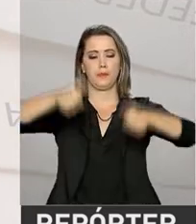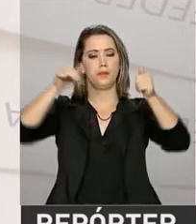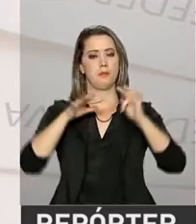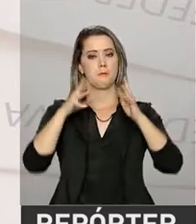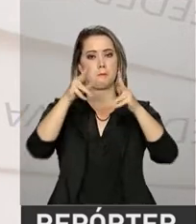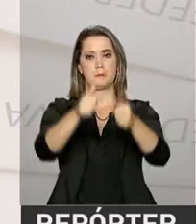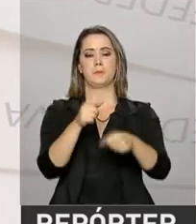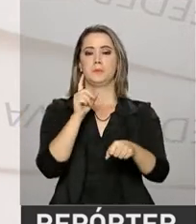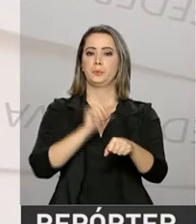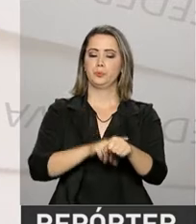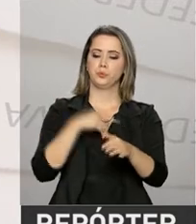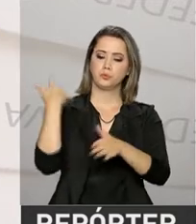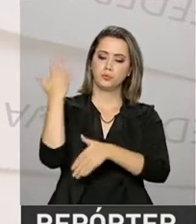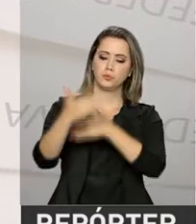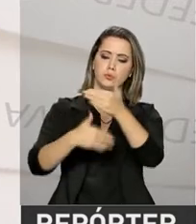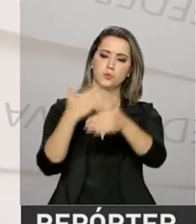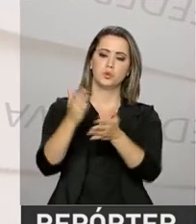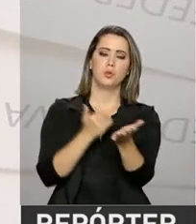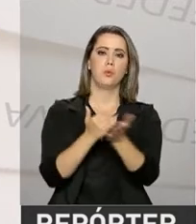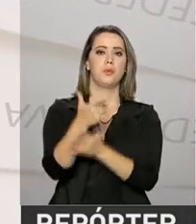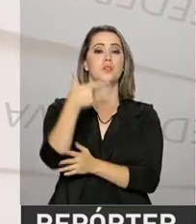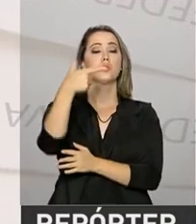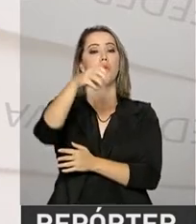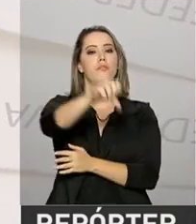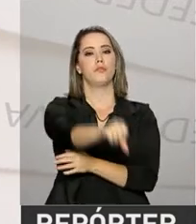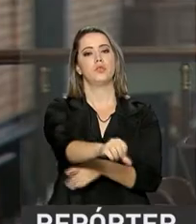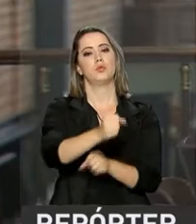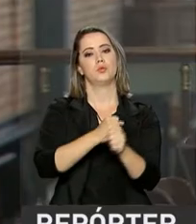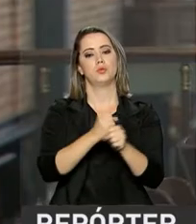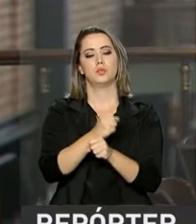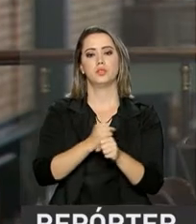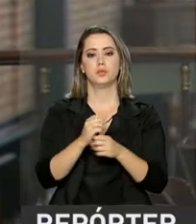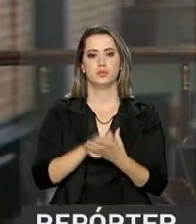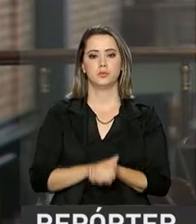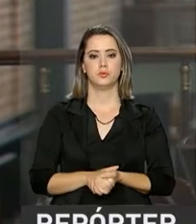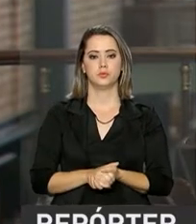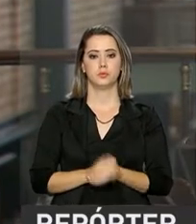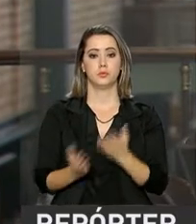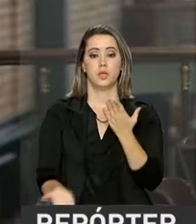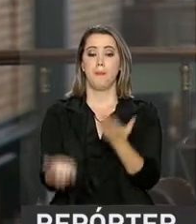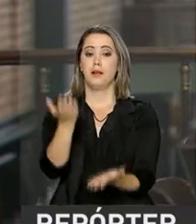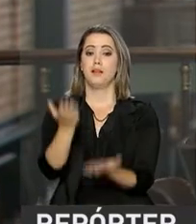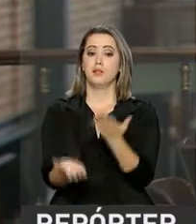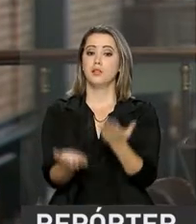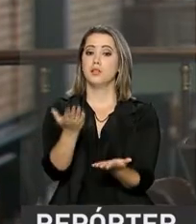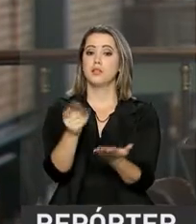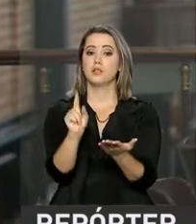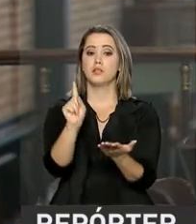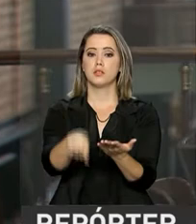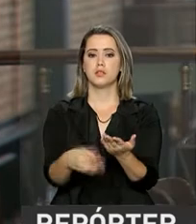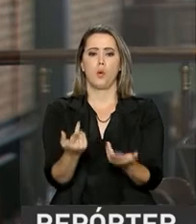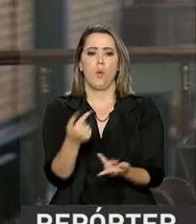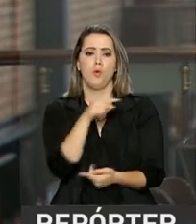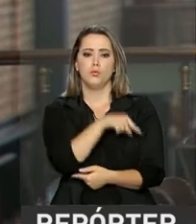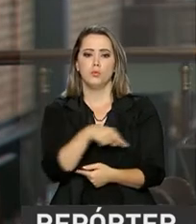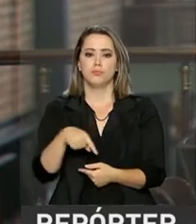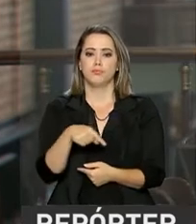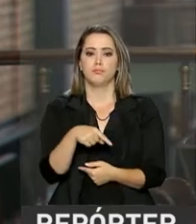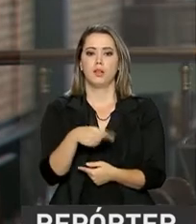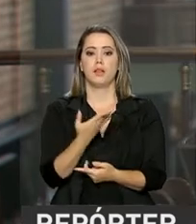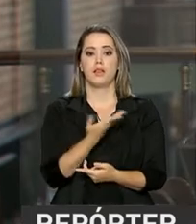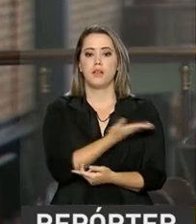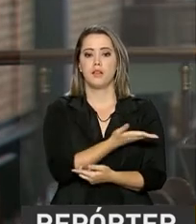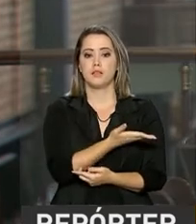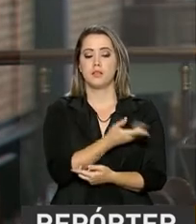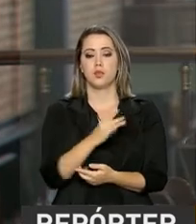toda a série histórica iniciada a 29 anos a balança comercial funciona como essa balança aqui de um lado